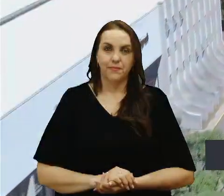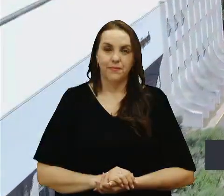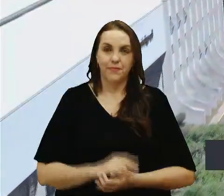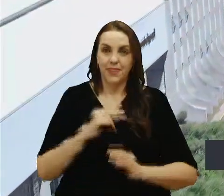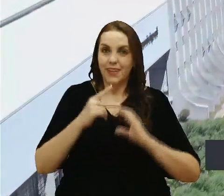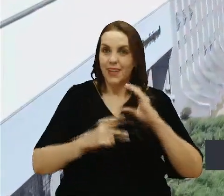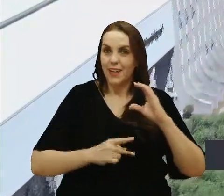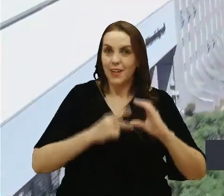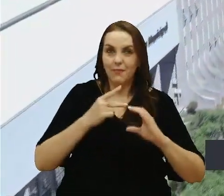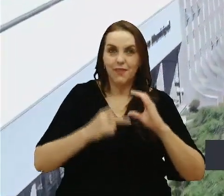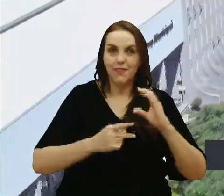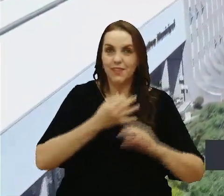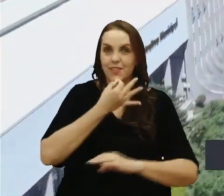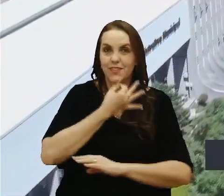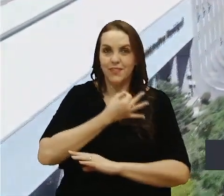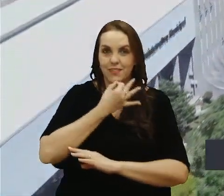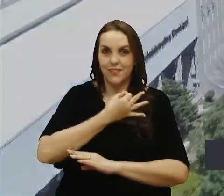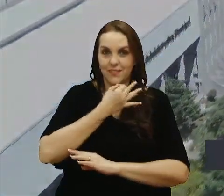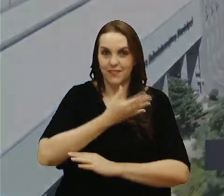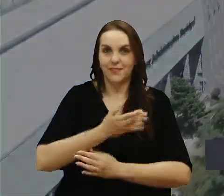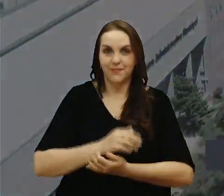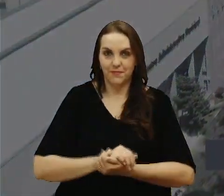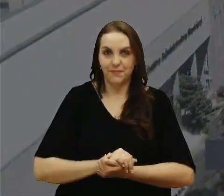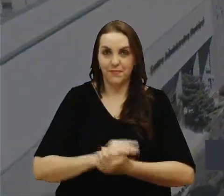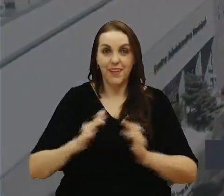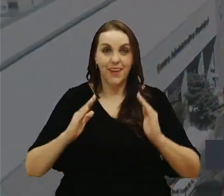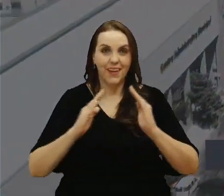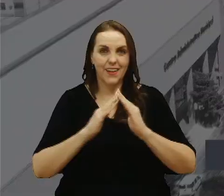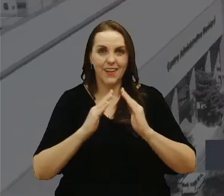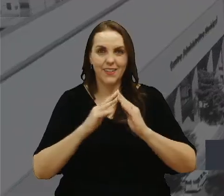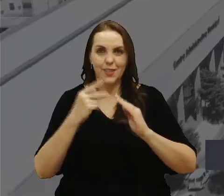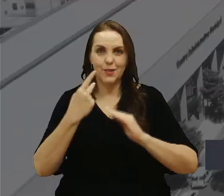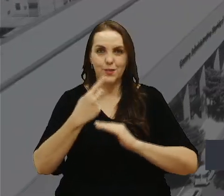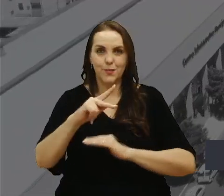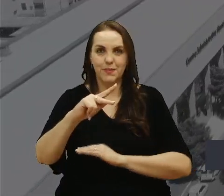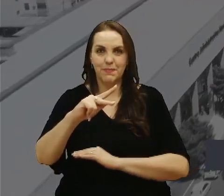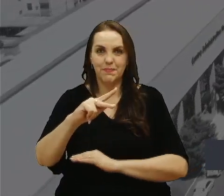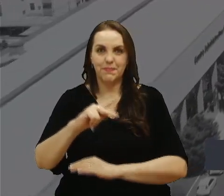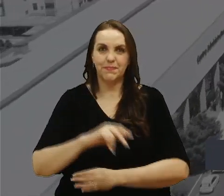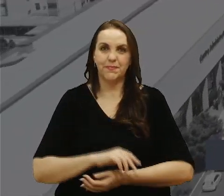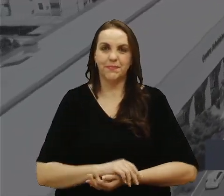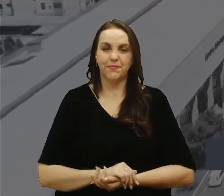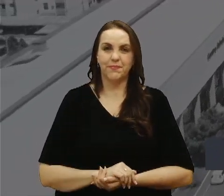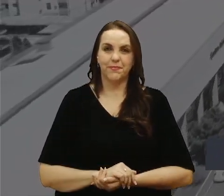Câmara de Vereadores de Caxias do Sul. A casa é sua.